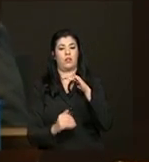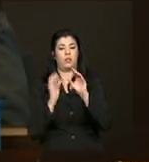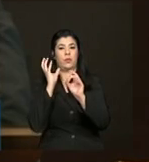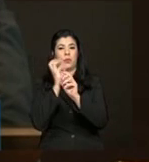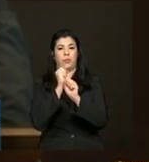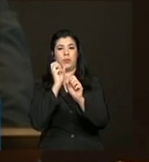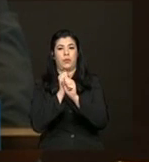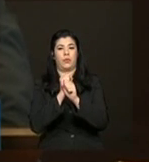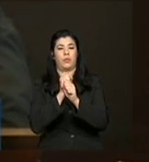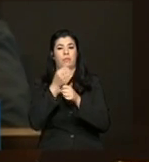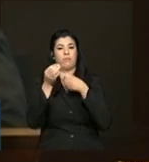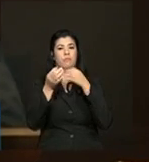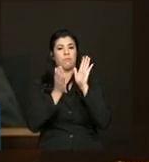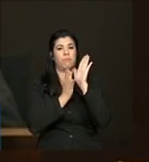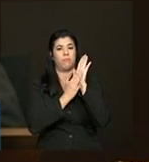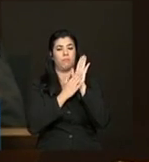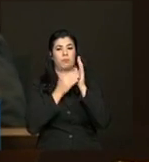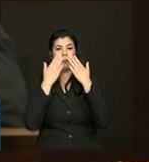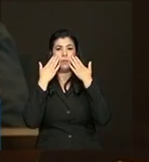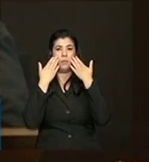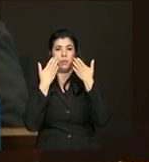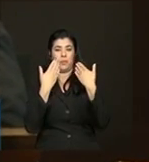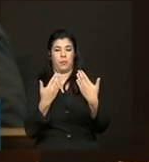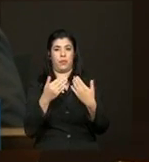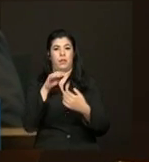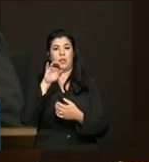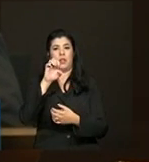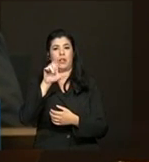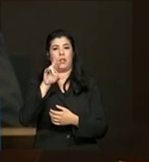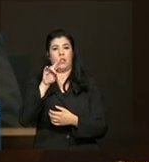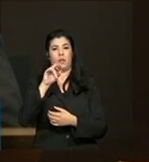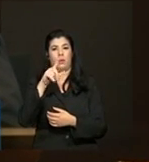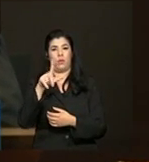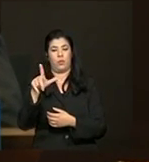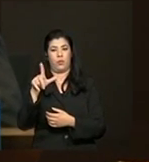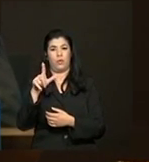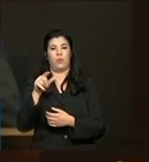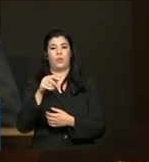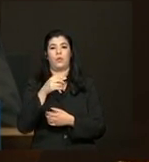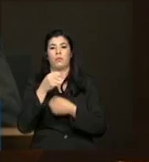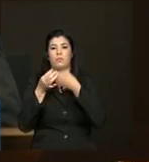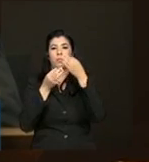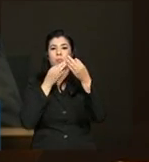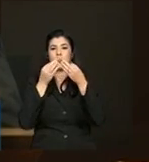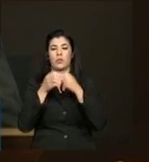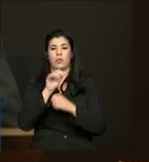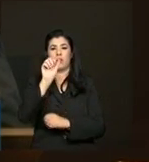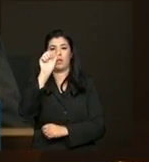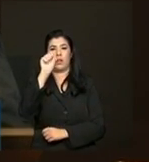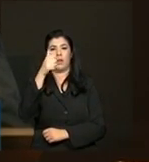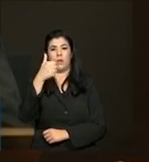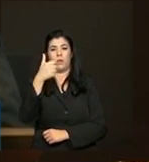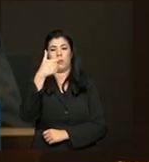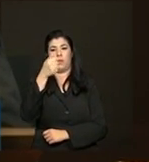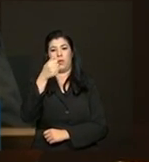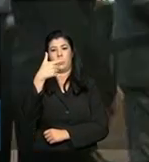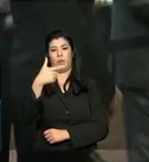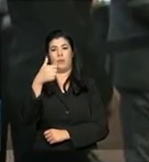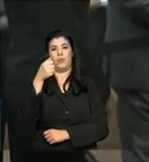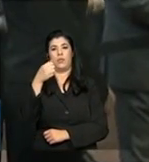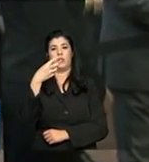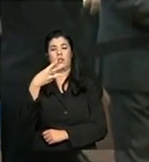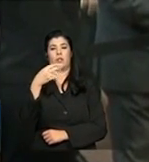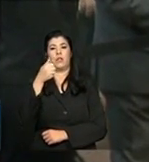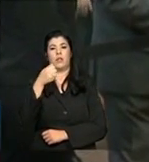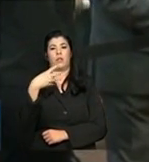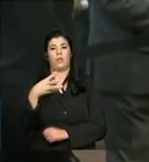somatória das propostas apresentadas pela Eletrosul Centrais Elétricas S.A. para os sublotes A1, A2, A3 e A4,